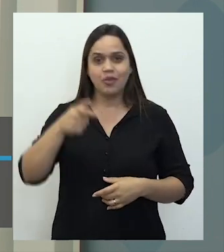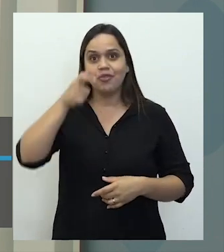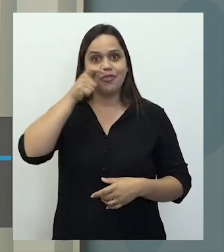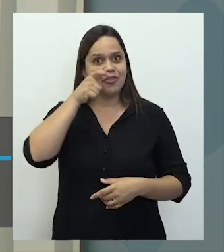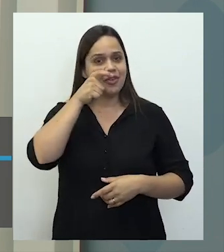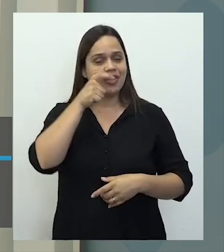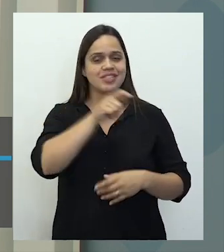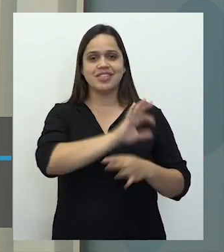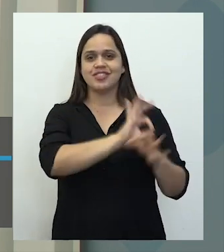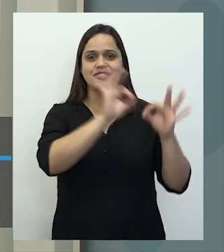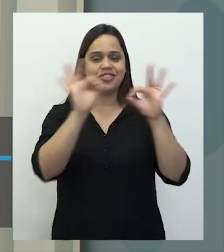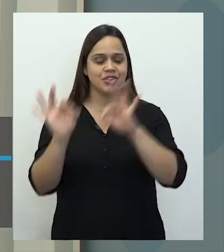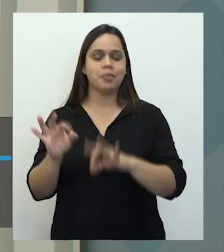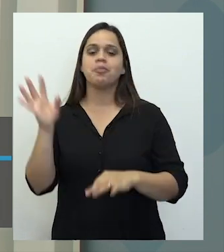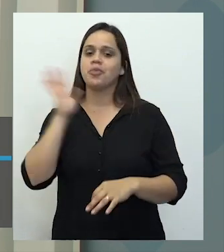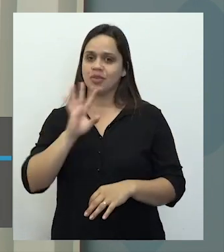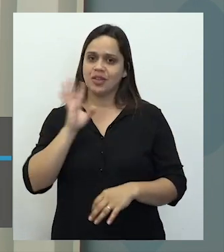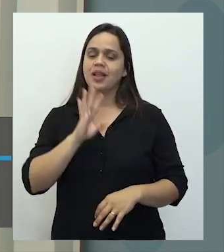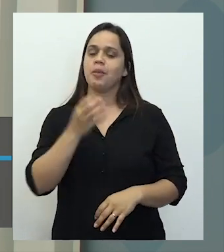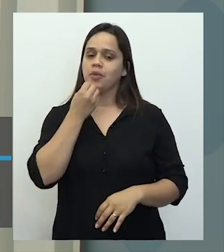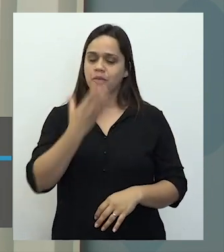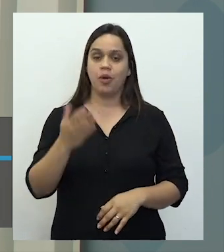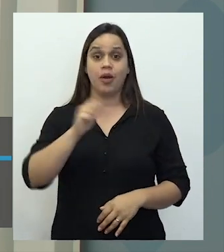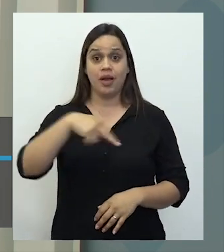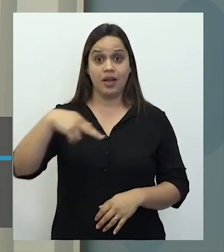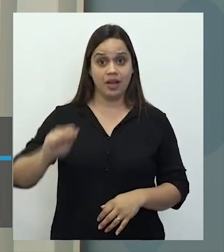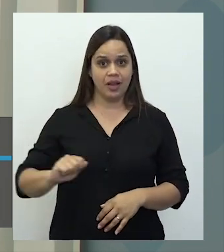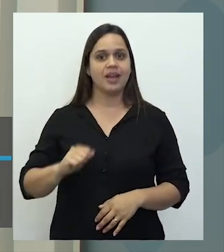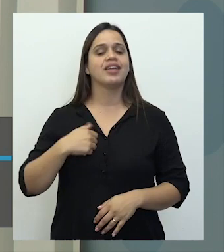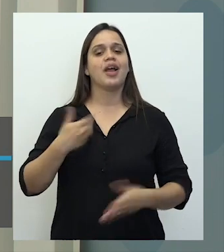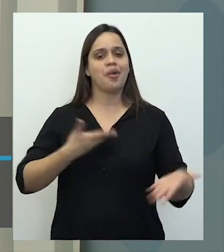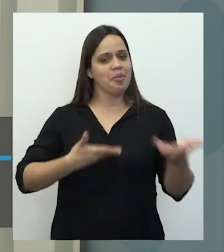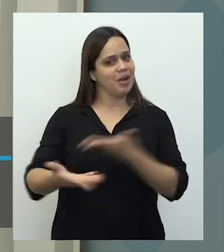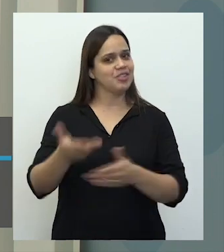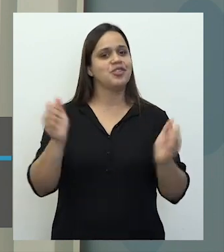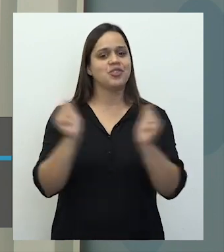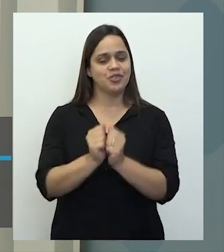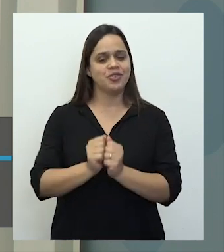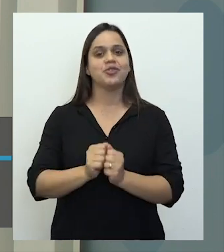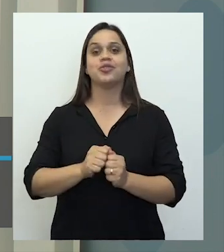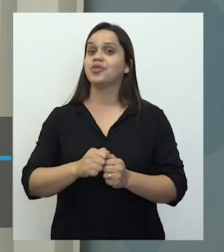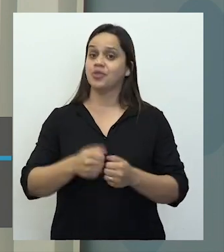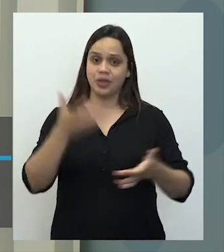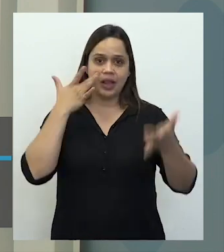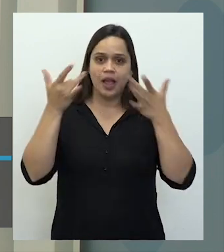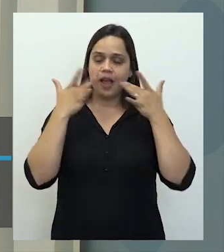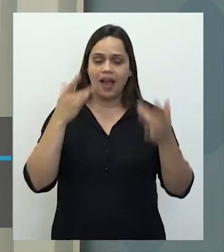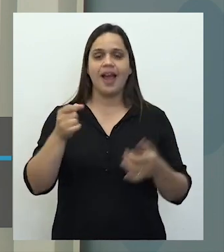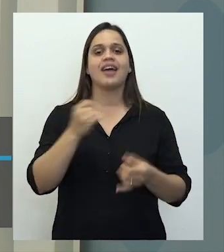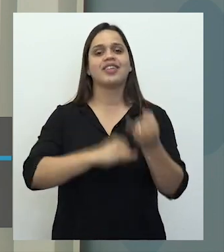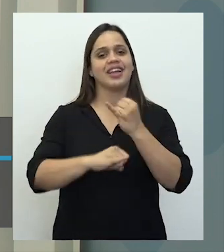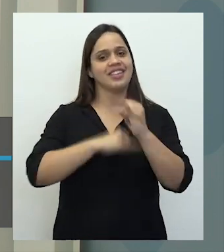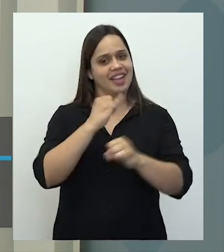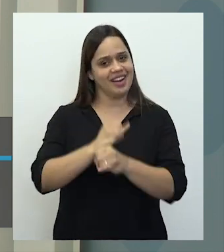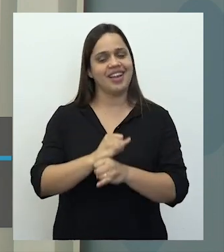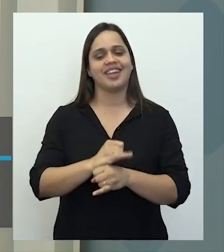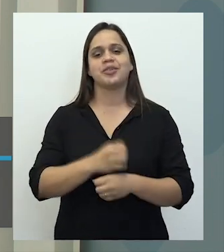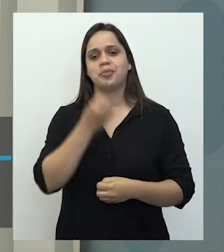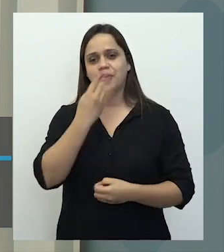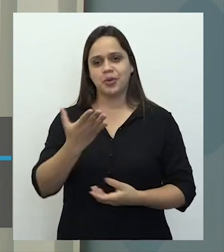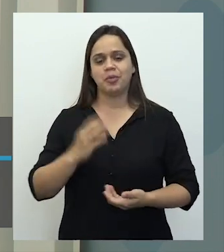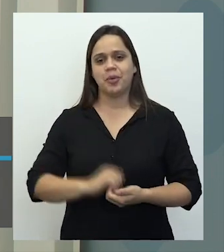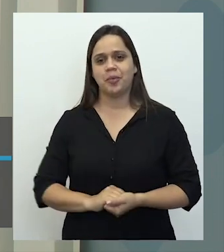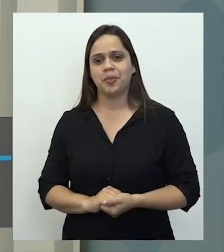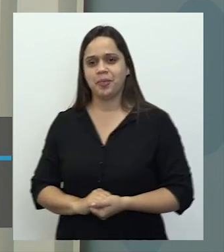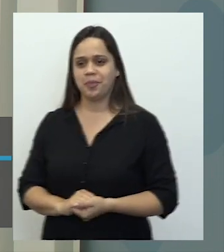bem legal. Então, Ana Belarmino, compartilho com você o prazer por peças de teatro pela internet, virtualmente. Bem legal. Vamos lá.